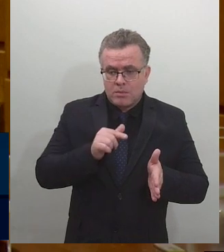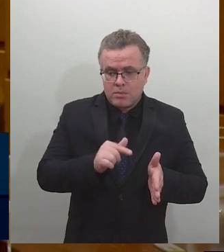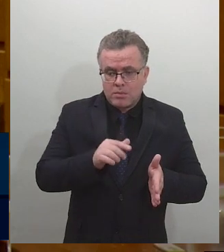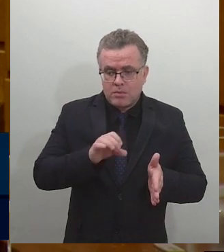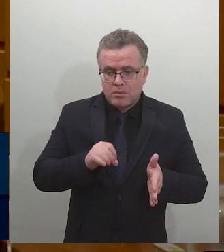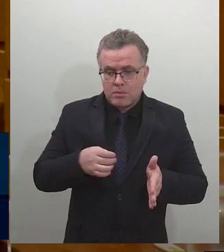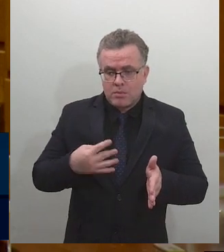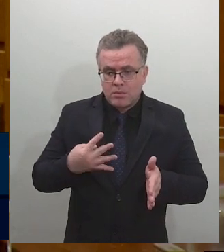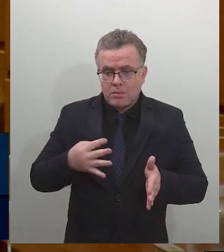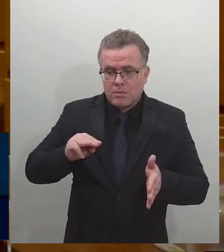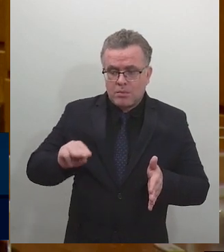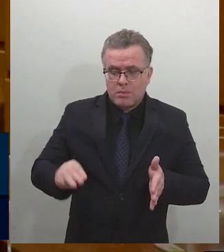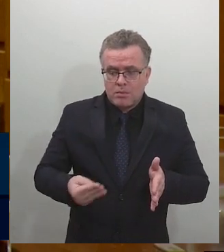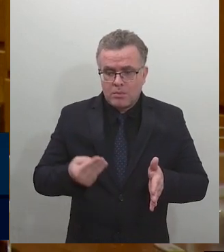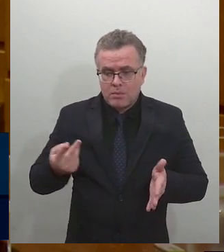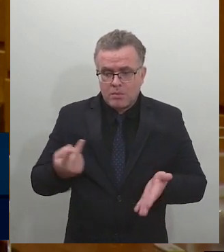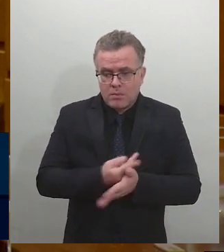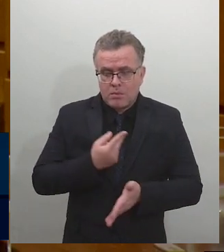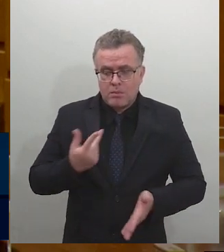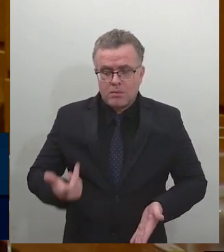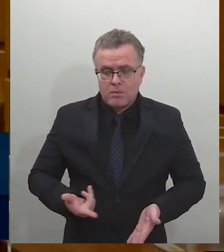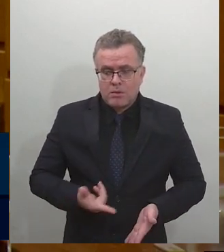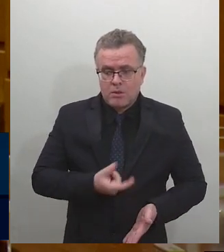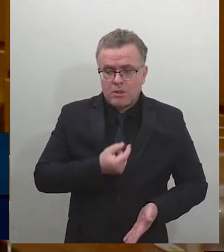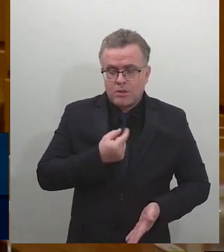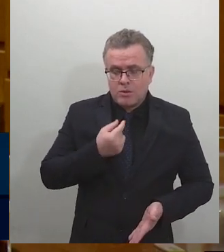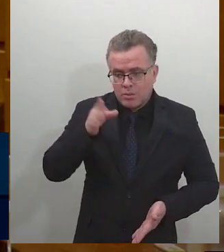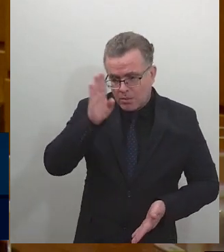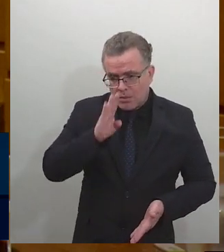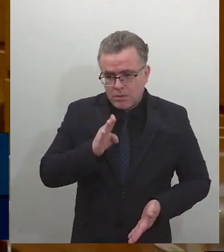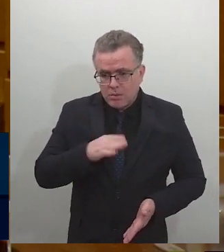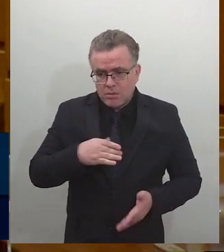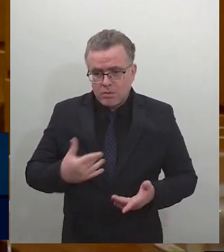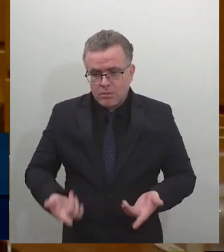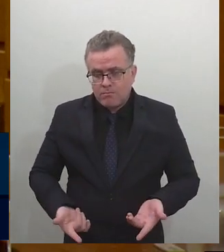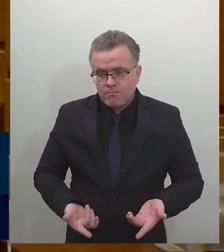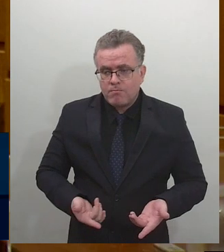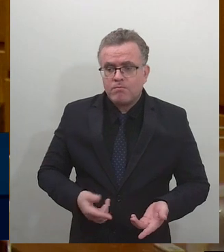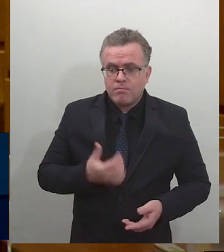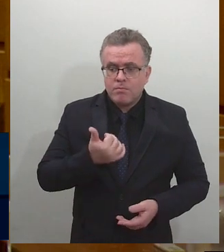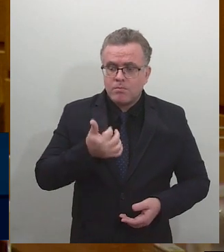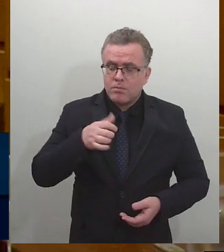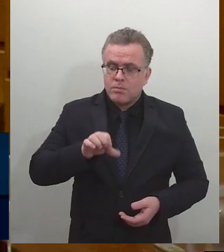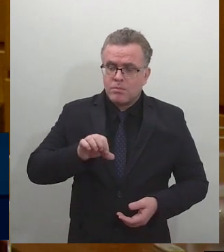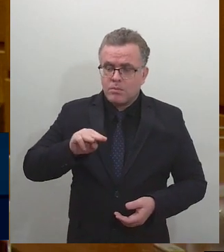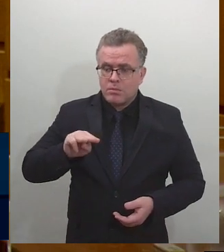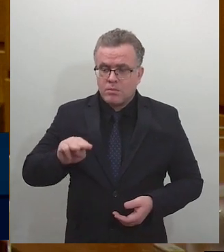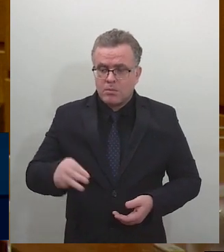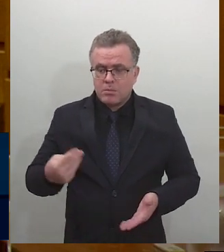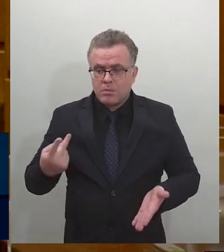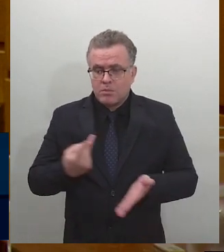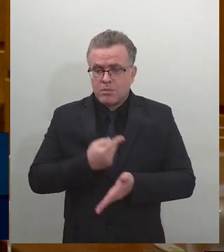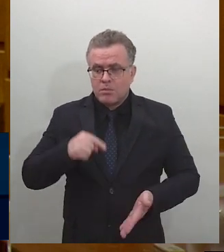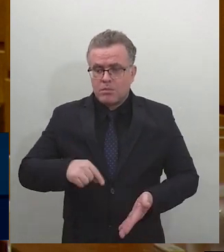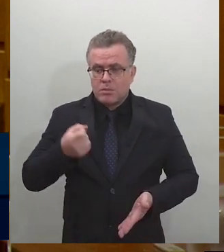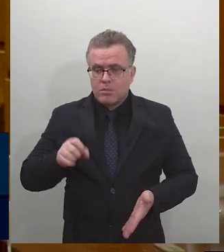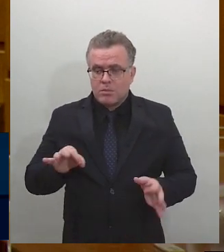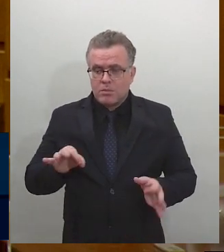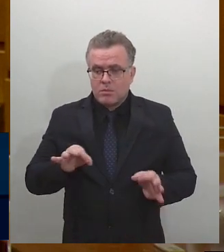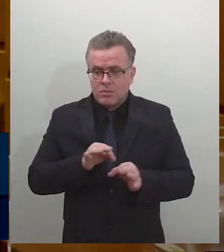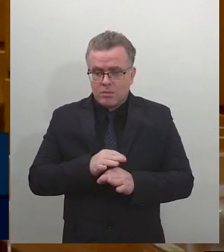no Brasil, incluindo cerca de 19 mil ocorrências em Sergipe durante esse triênio.